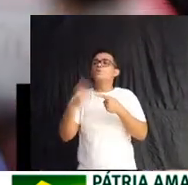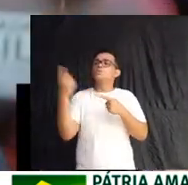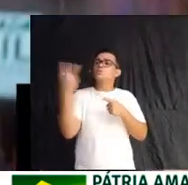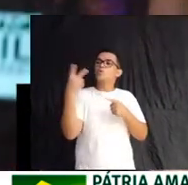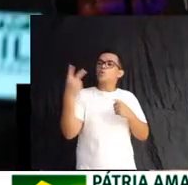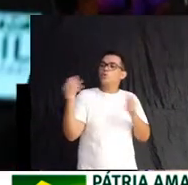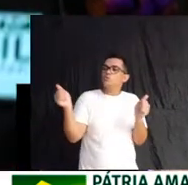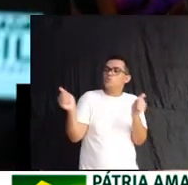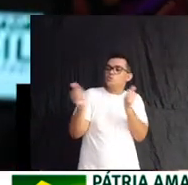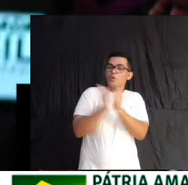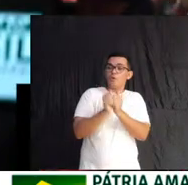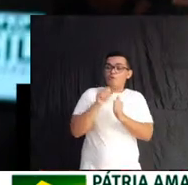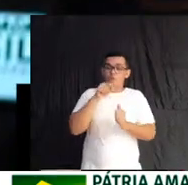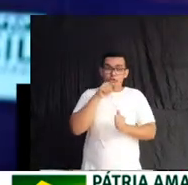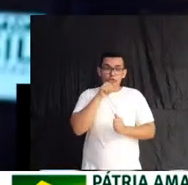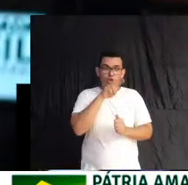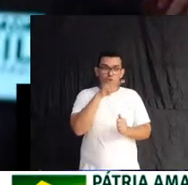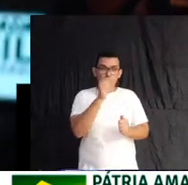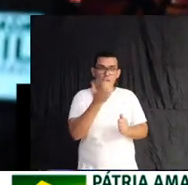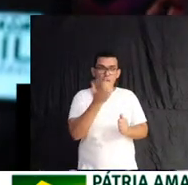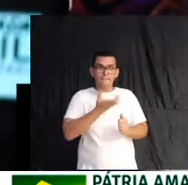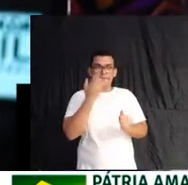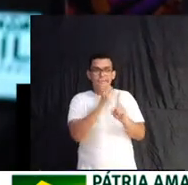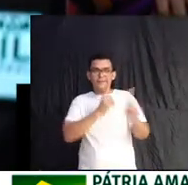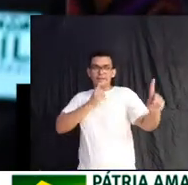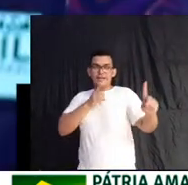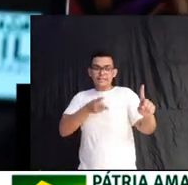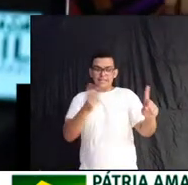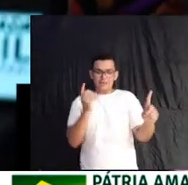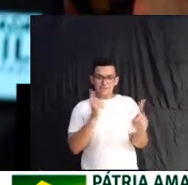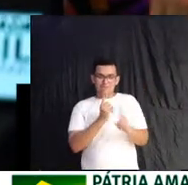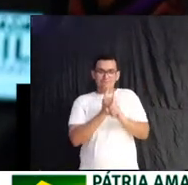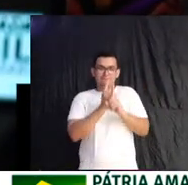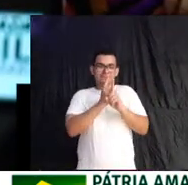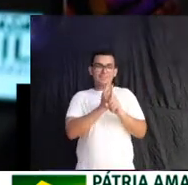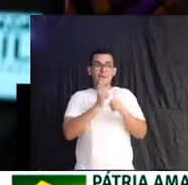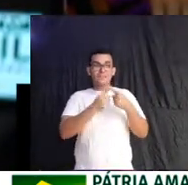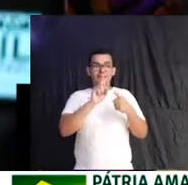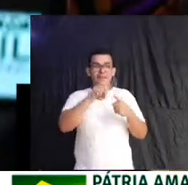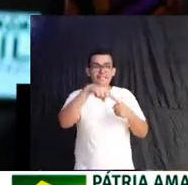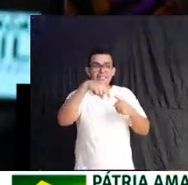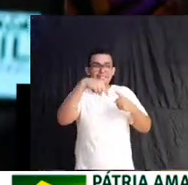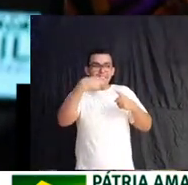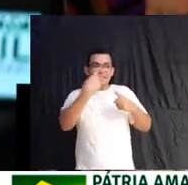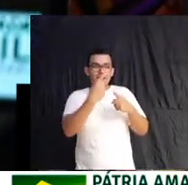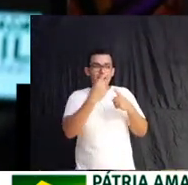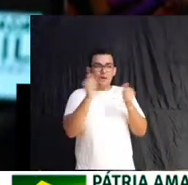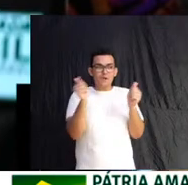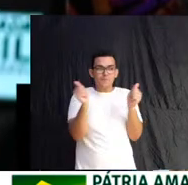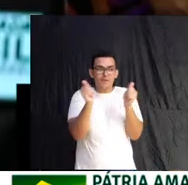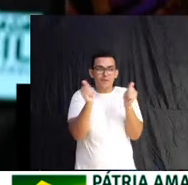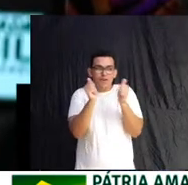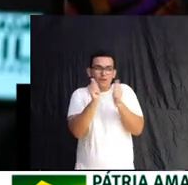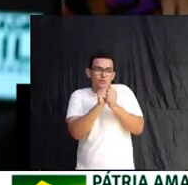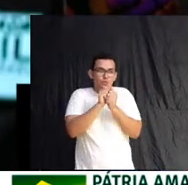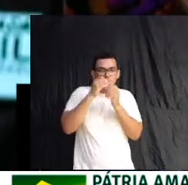embora. Não apavora, não. Depois do amor a gente vai fazendo hora. E eu